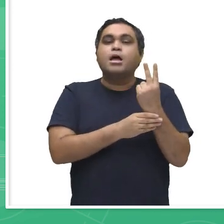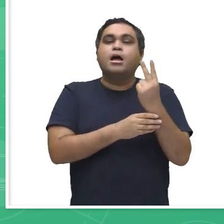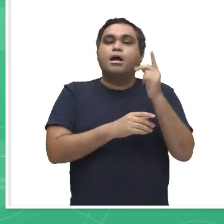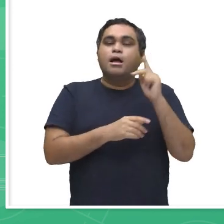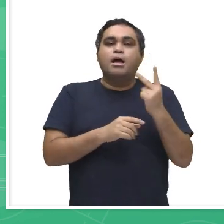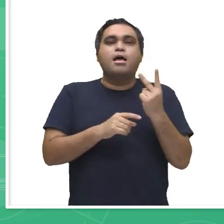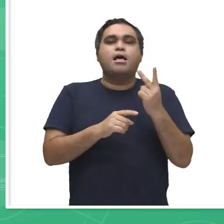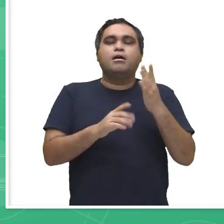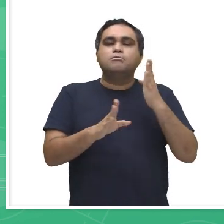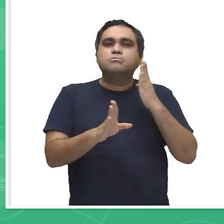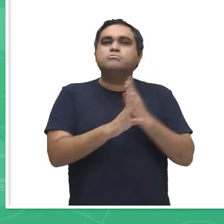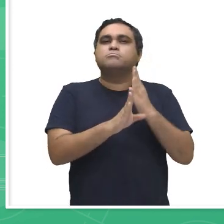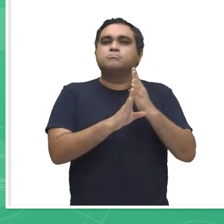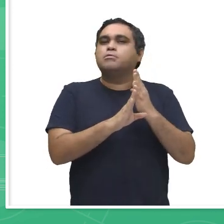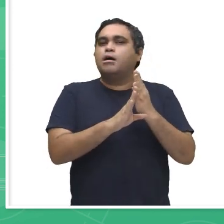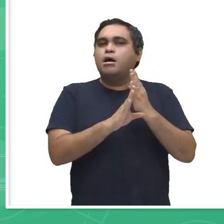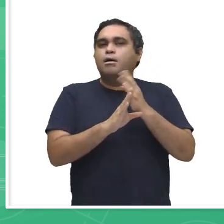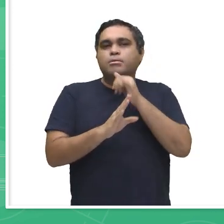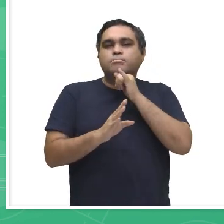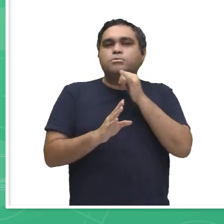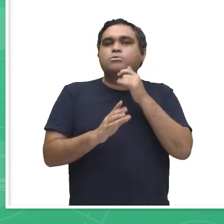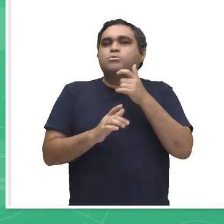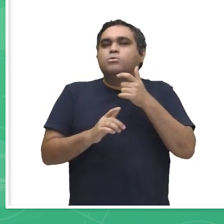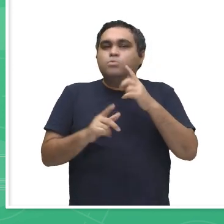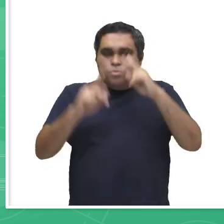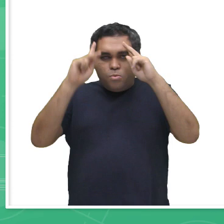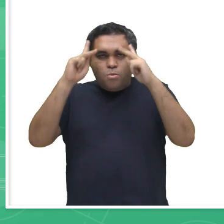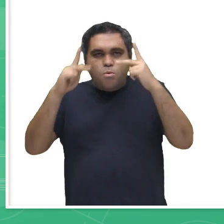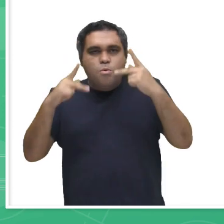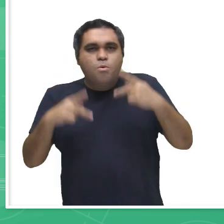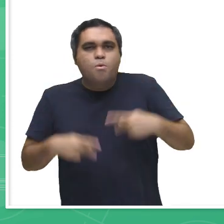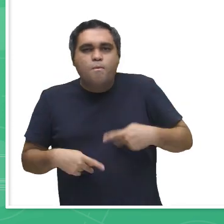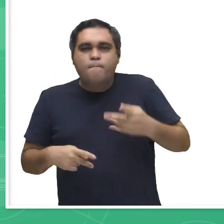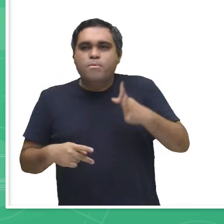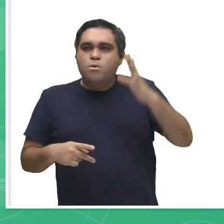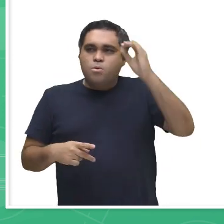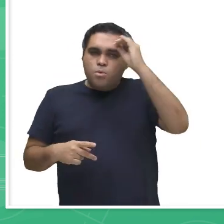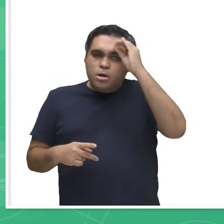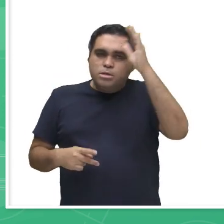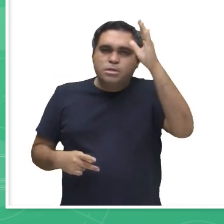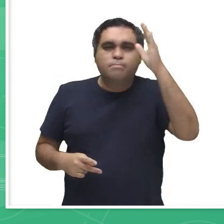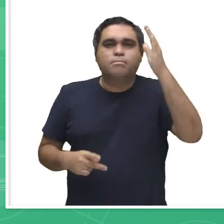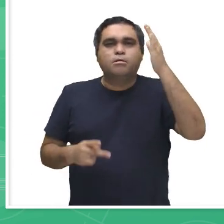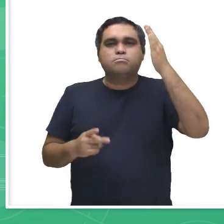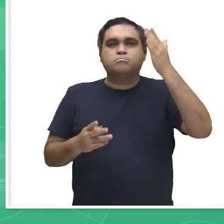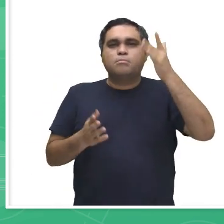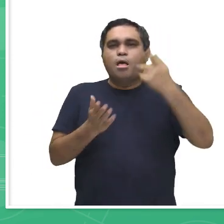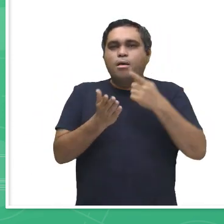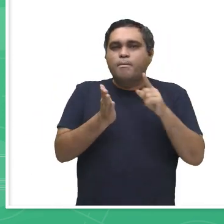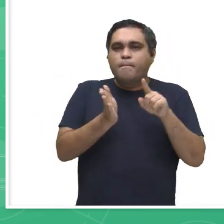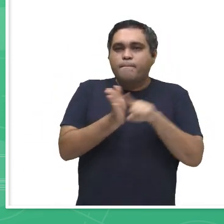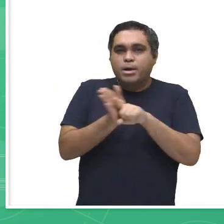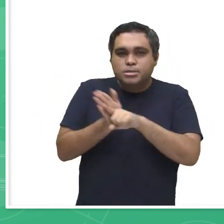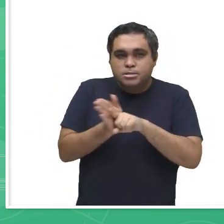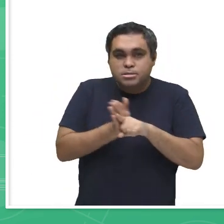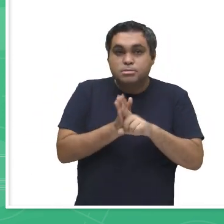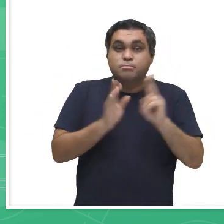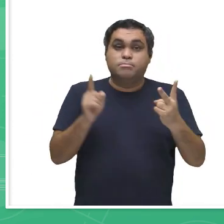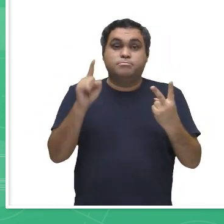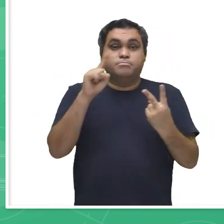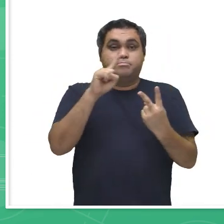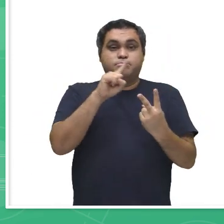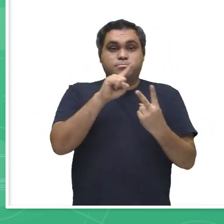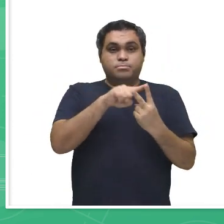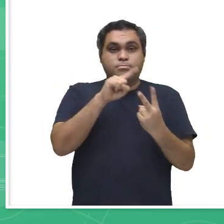Encontrar umas respostas sobre a origem do conhecimento. Só que o racionalismo, ele vai através